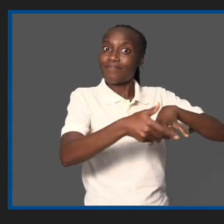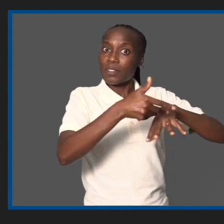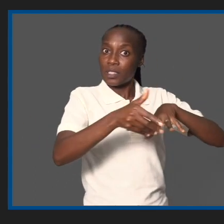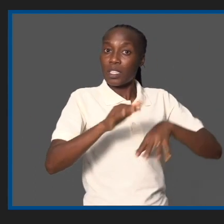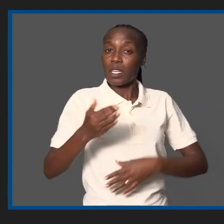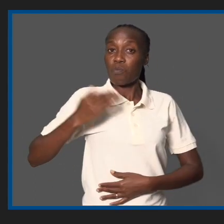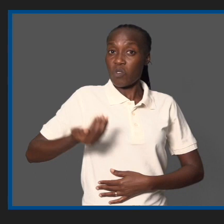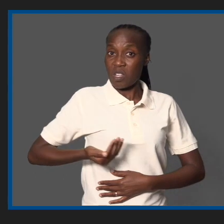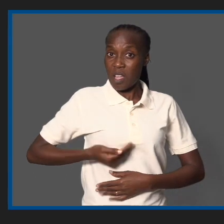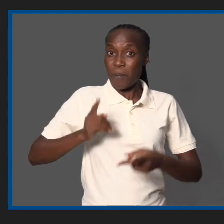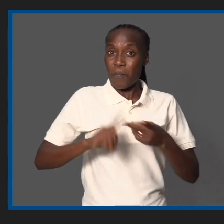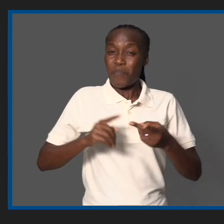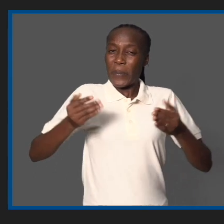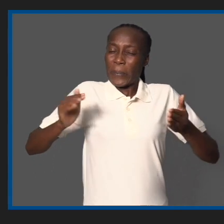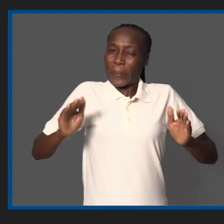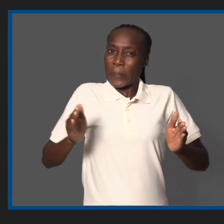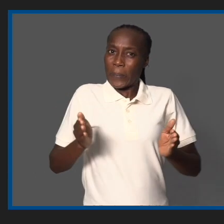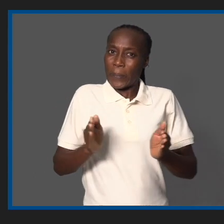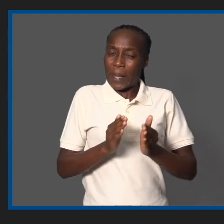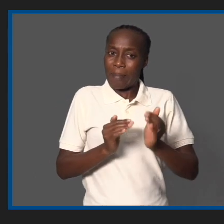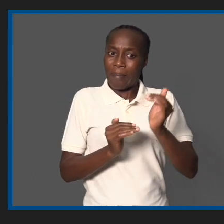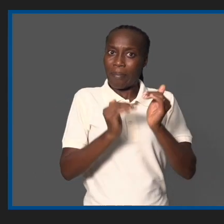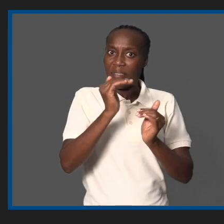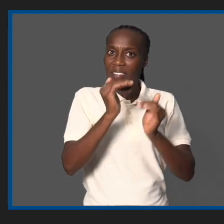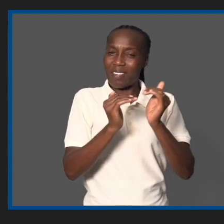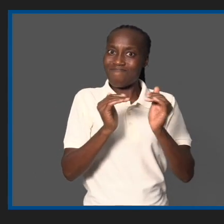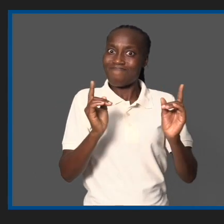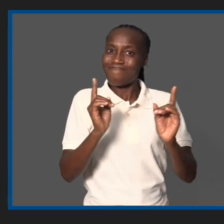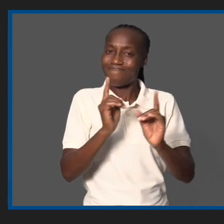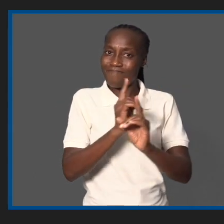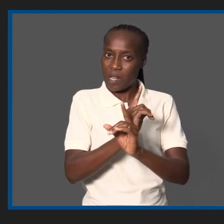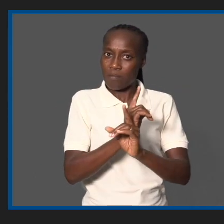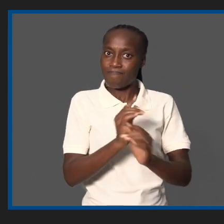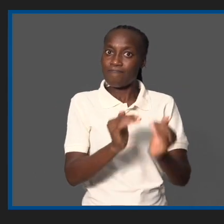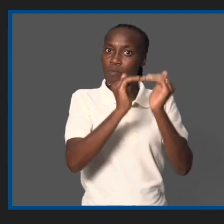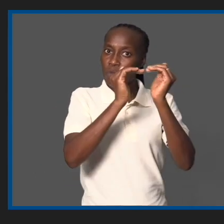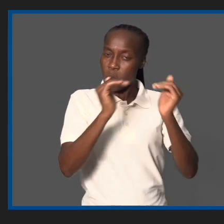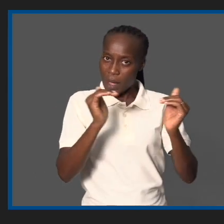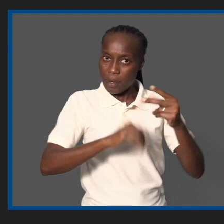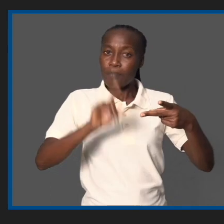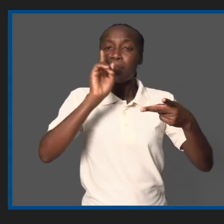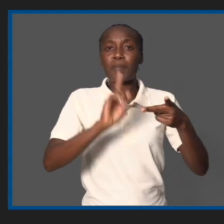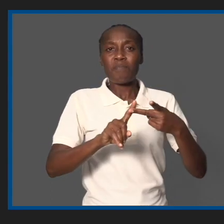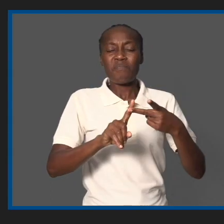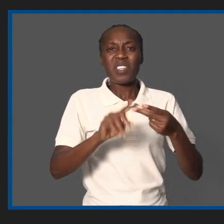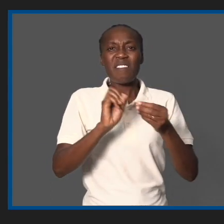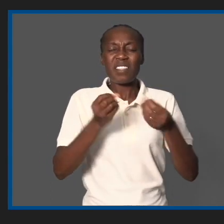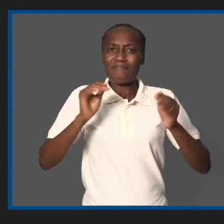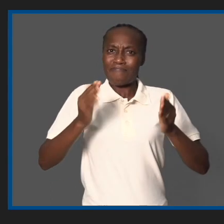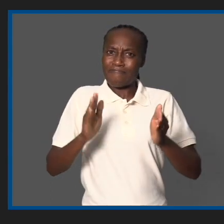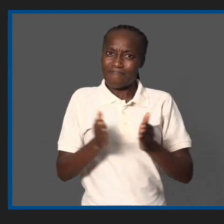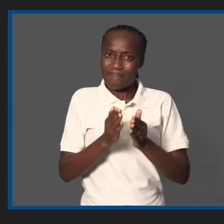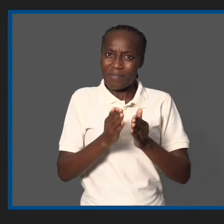Obstétrica, e acabar a desigualidade de gênero, acabar a